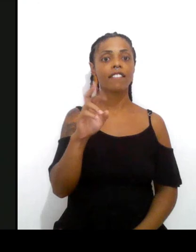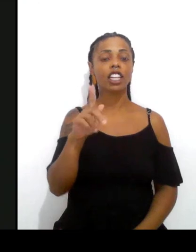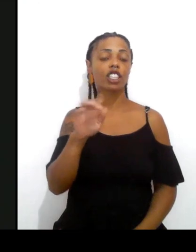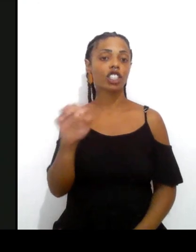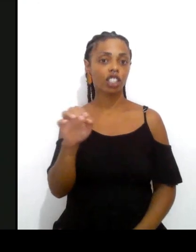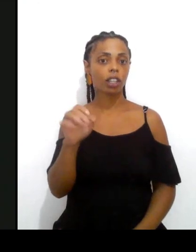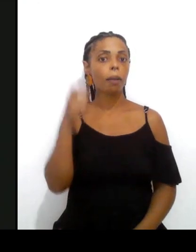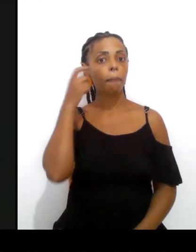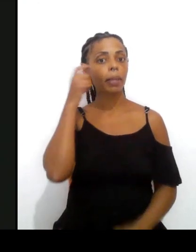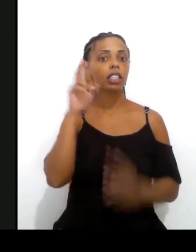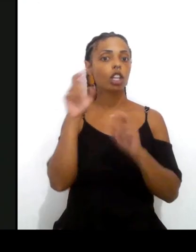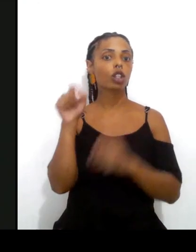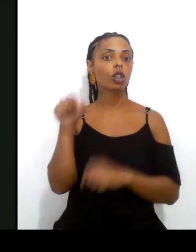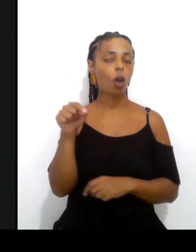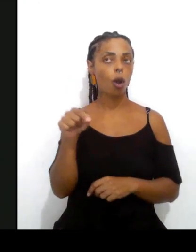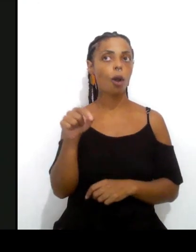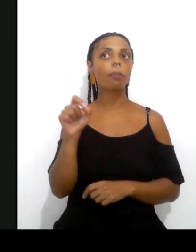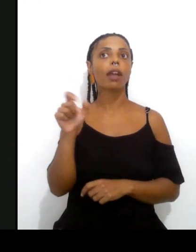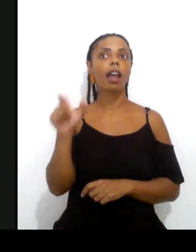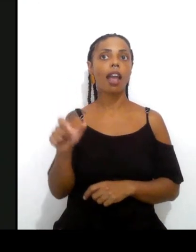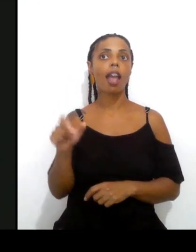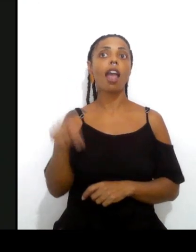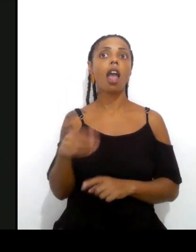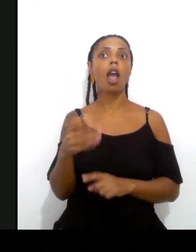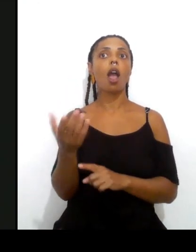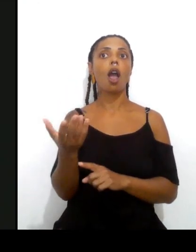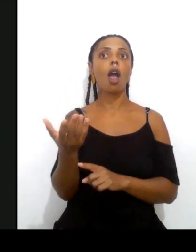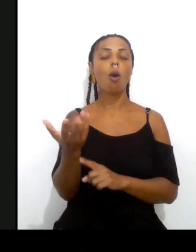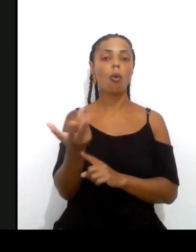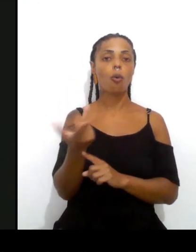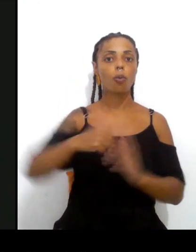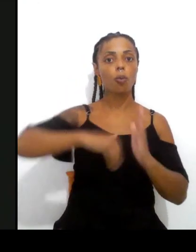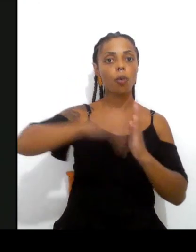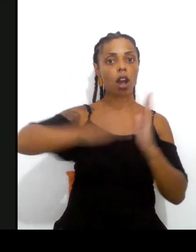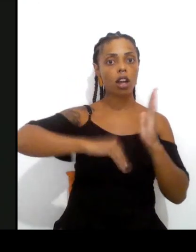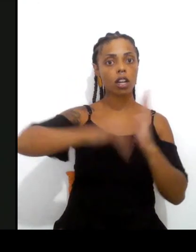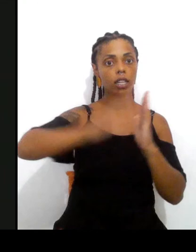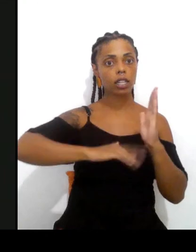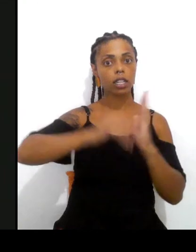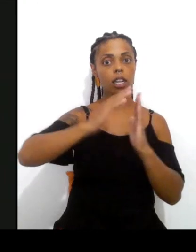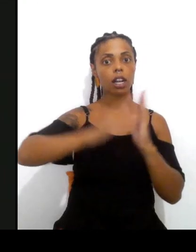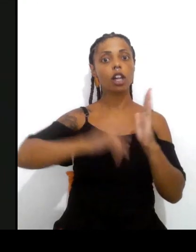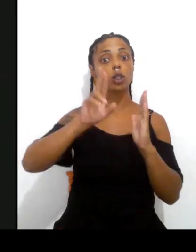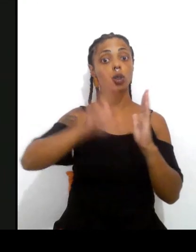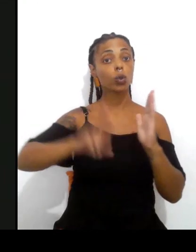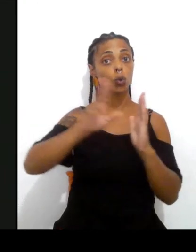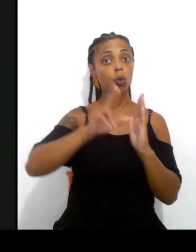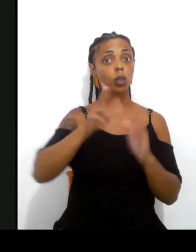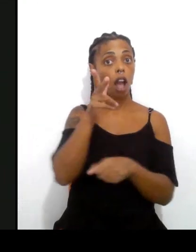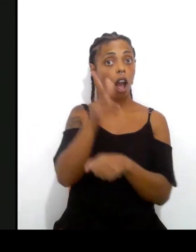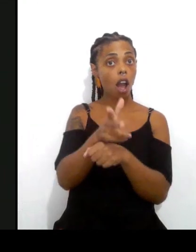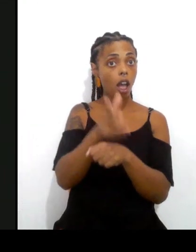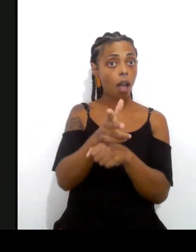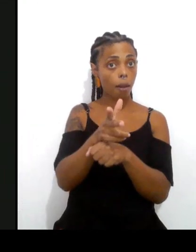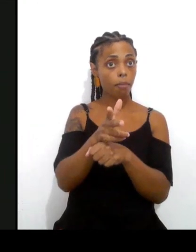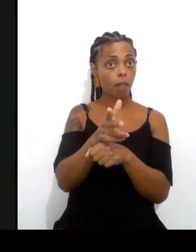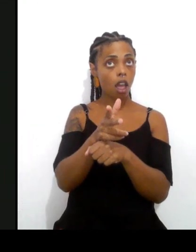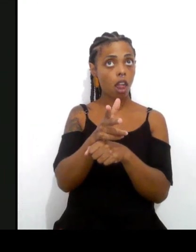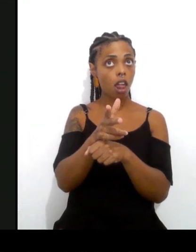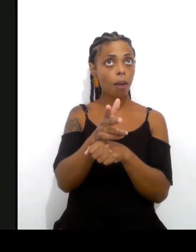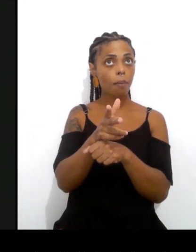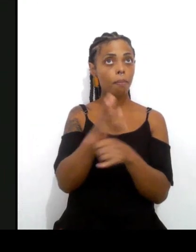e rvg é o pintor que utiliza a câmera como para espécie de acariciar